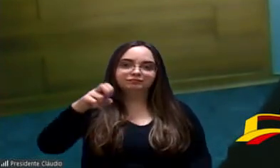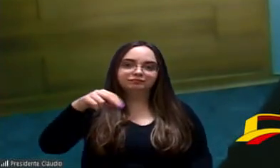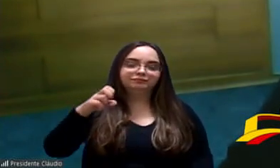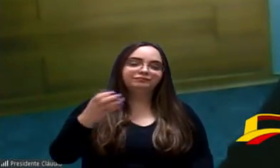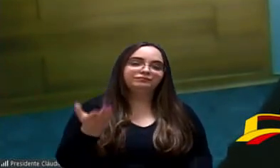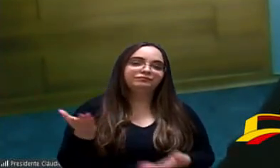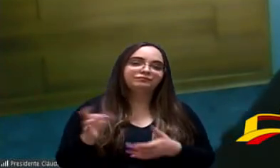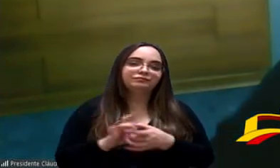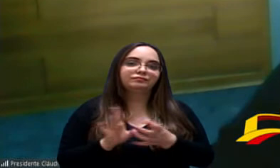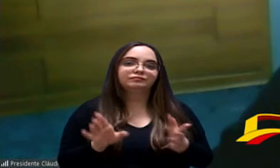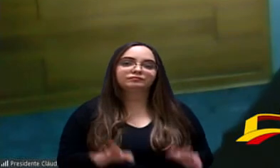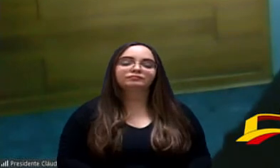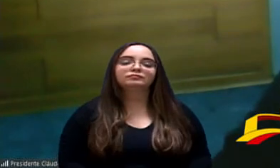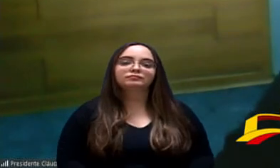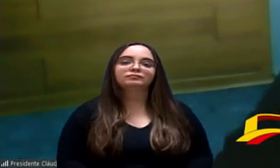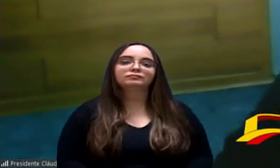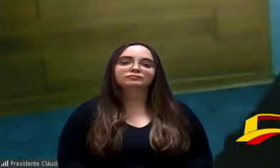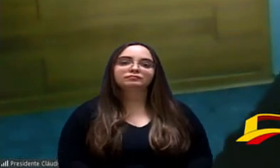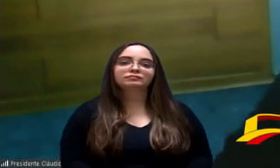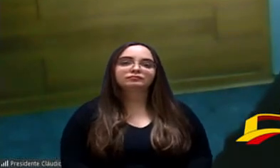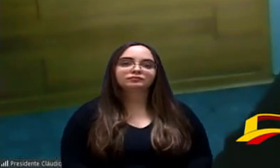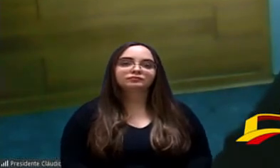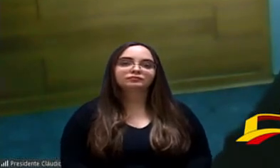pelo autor, Nenê.